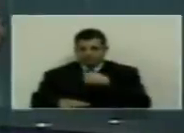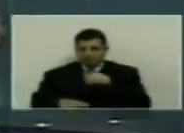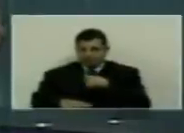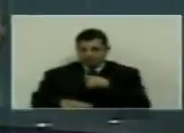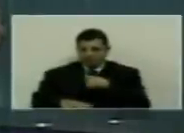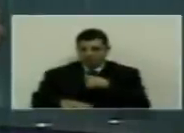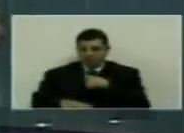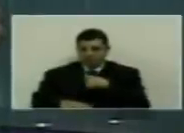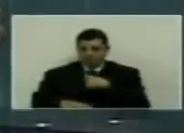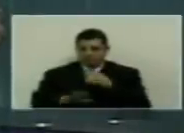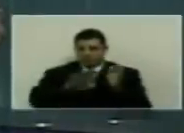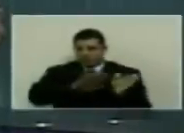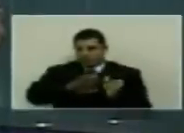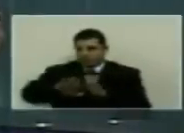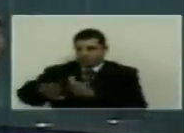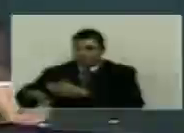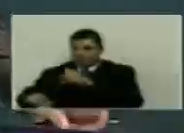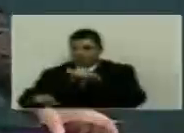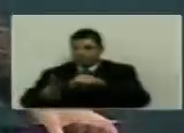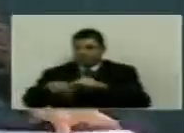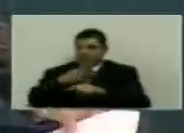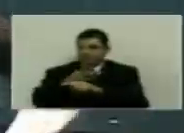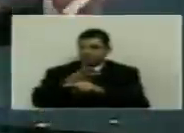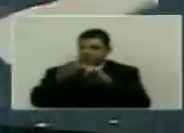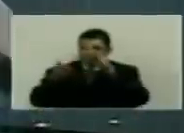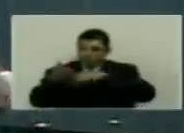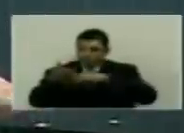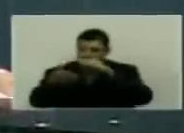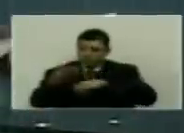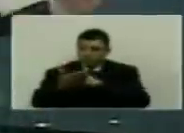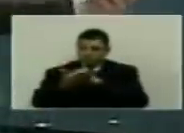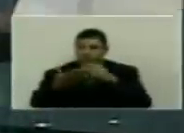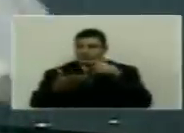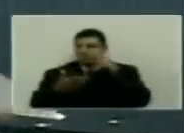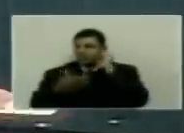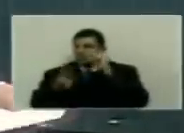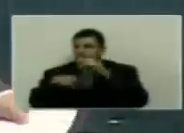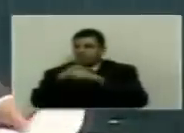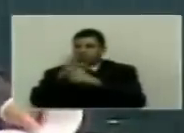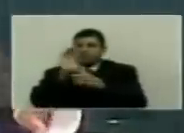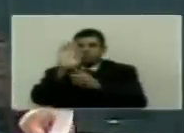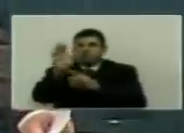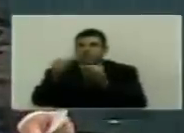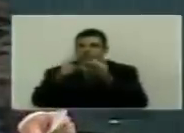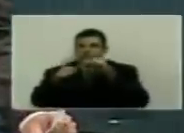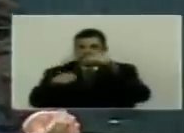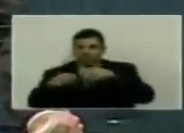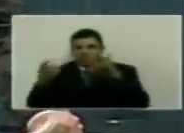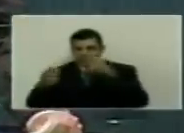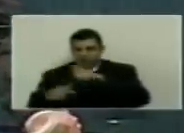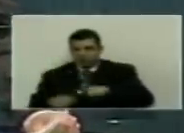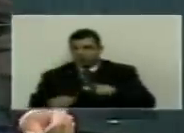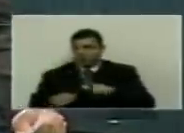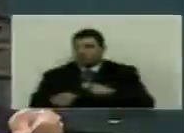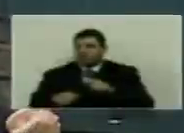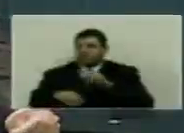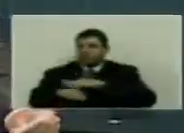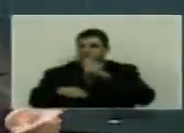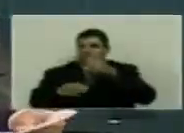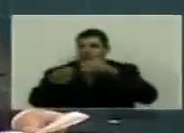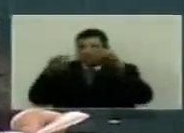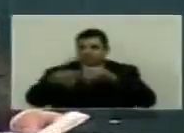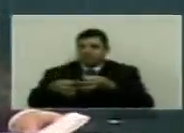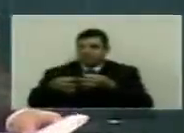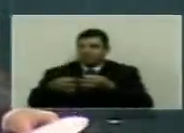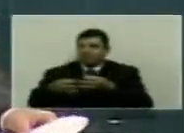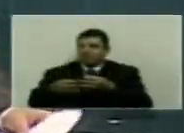eu saio daqui, depois desse documento que recebi ontem, depois da apresentação que foi feita aqui, mais